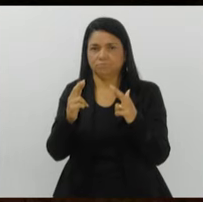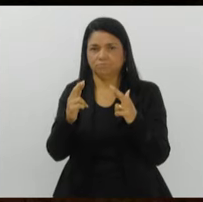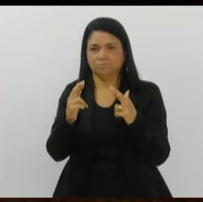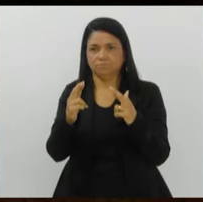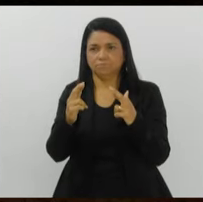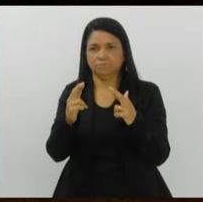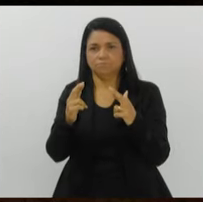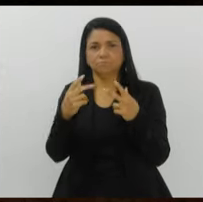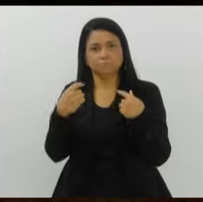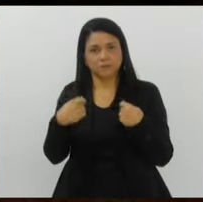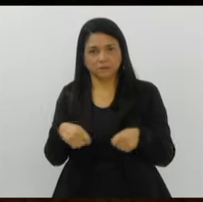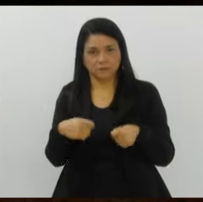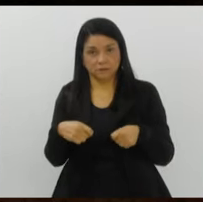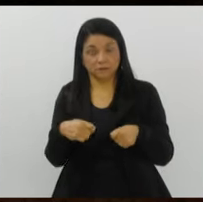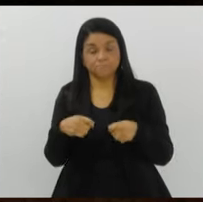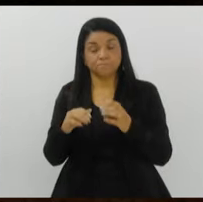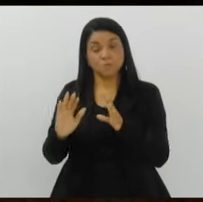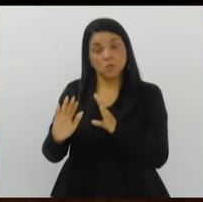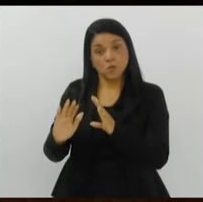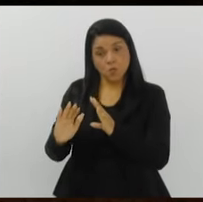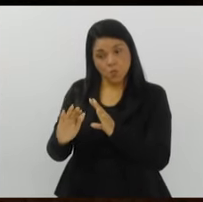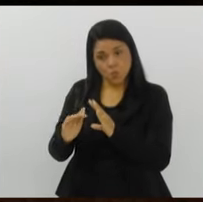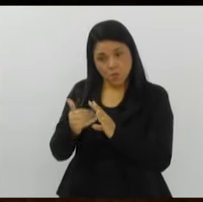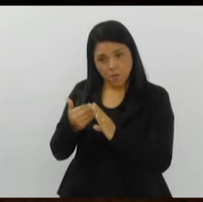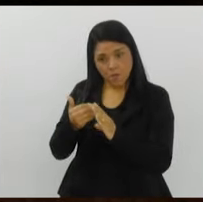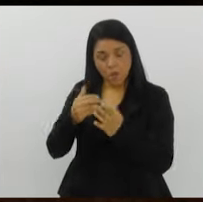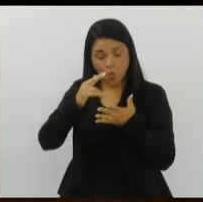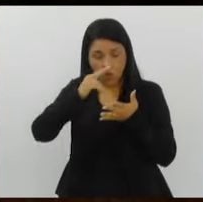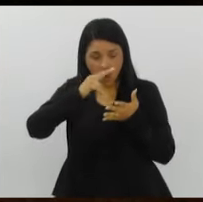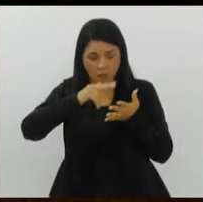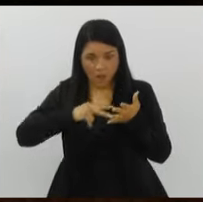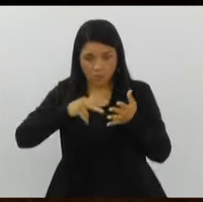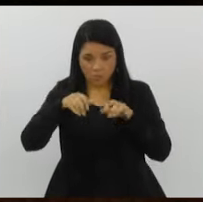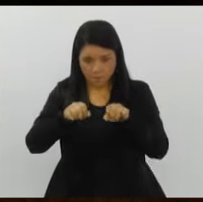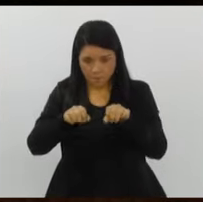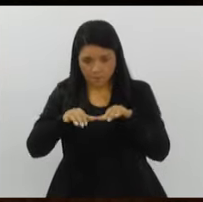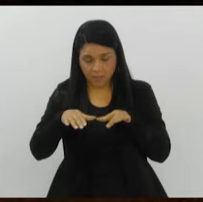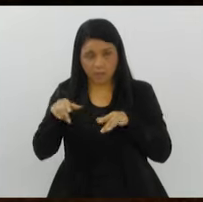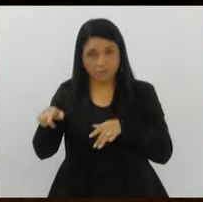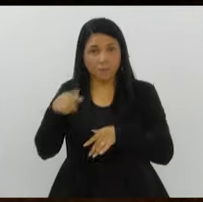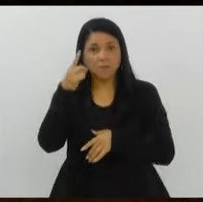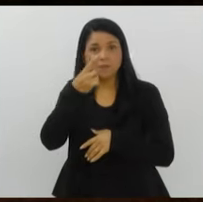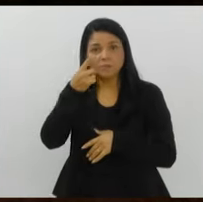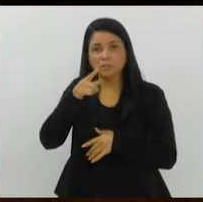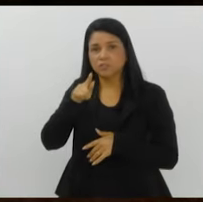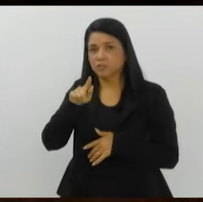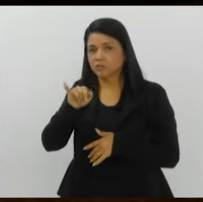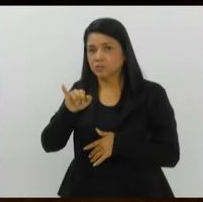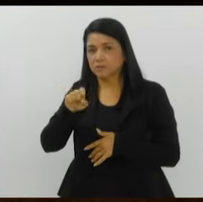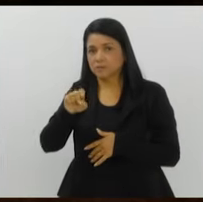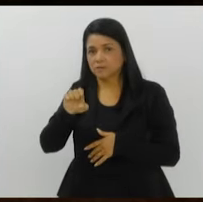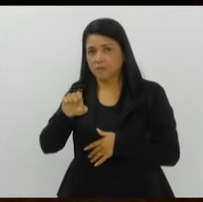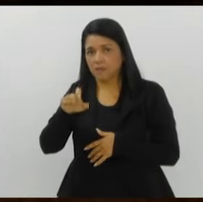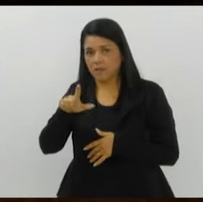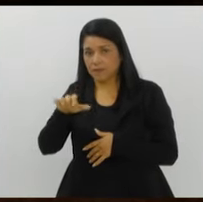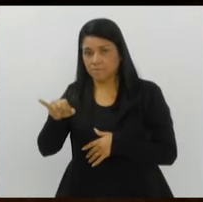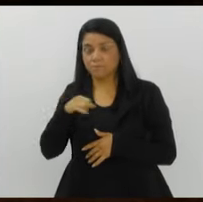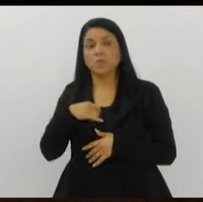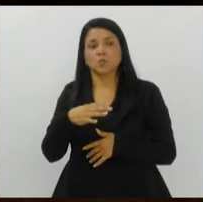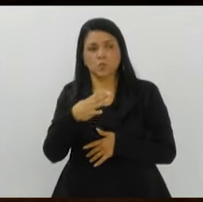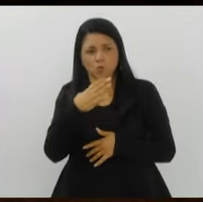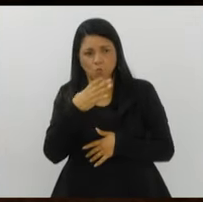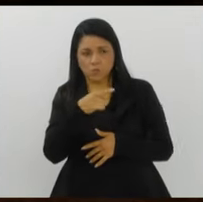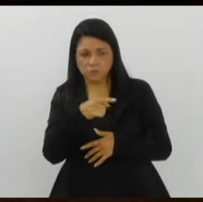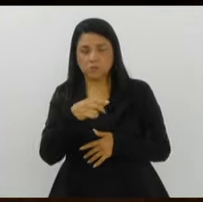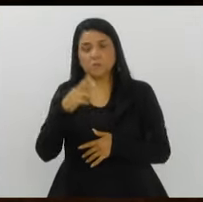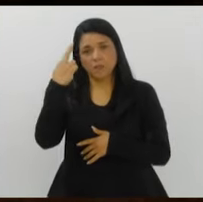o e-mail que foi aqui lido em plenário para a deputada Gisela, e o que eu também tomei conhecimento da